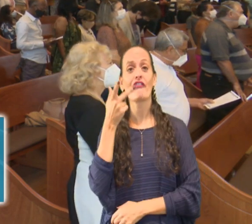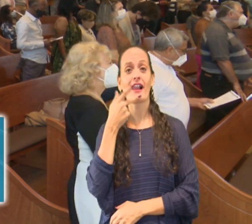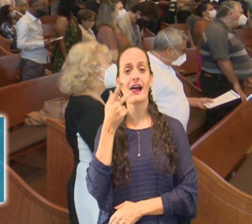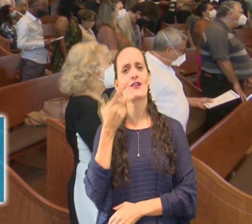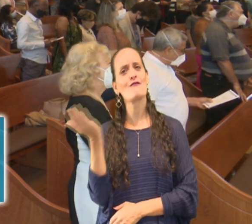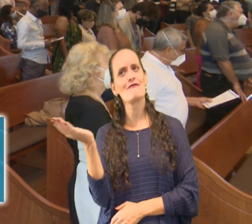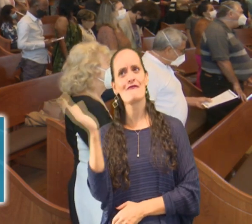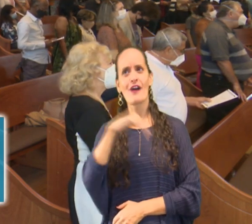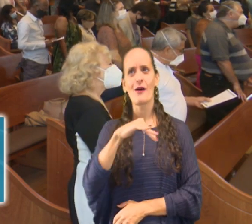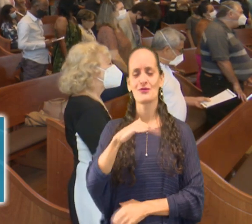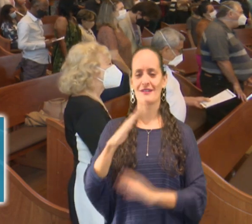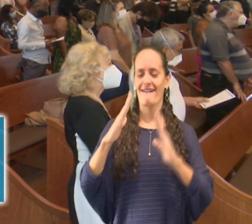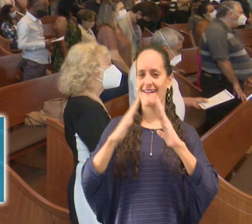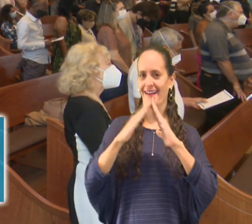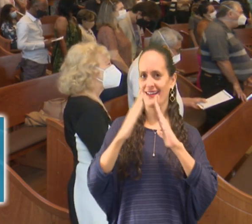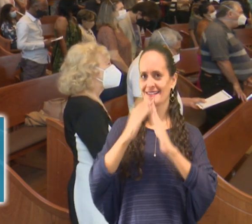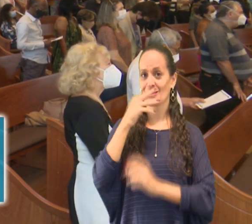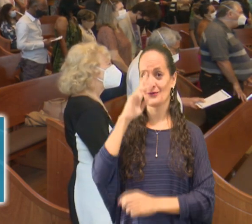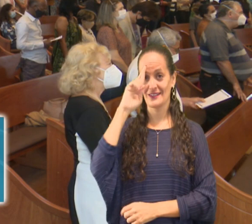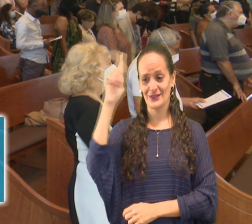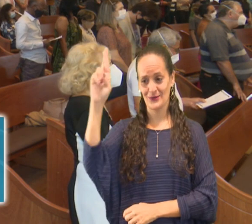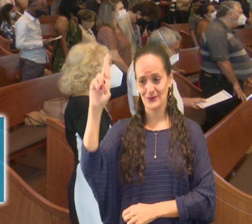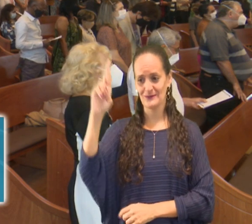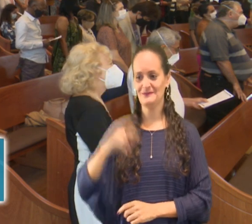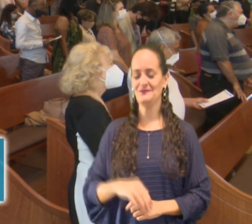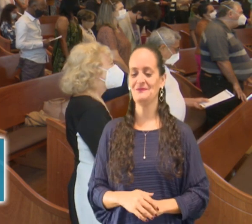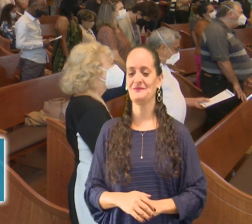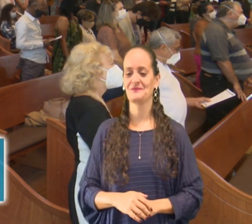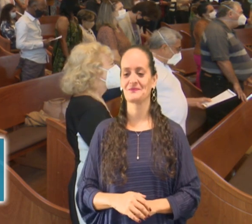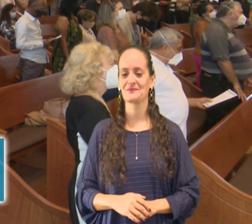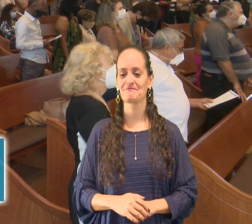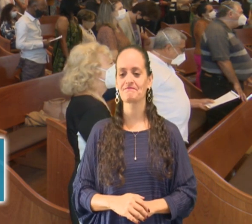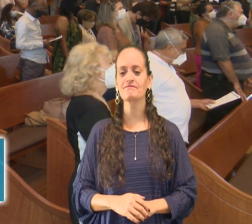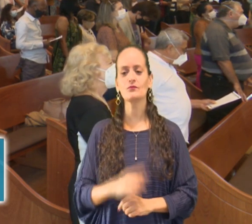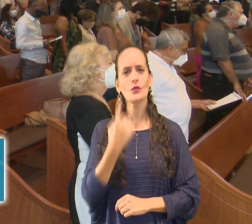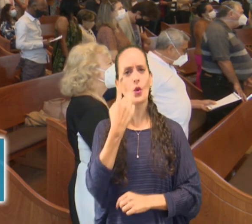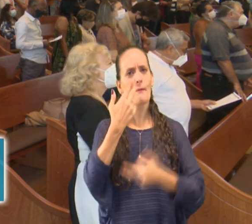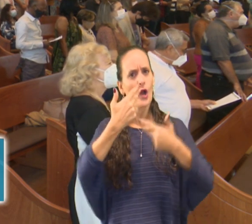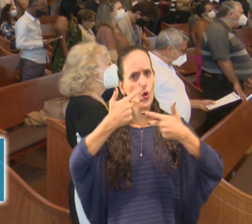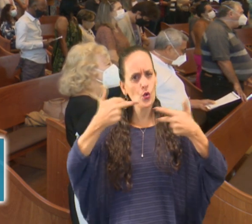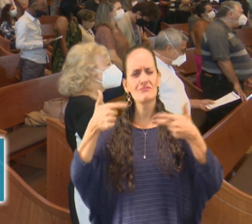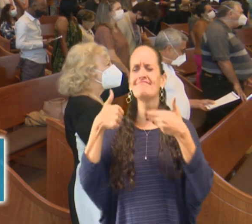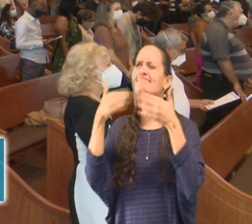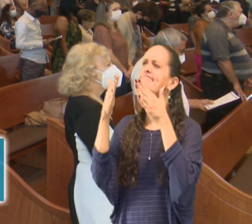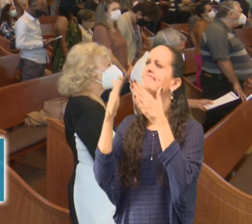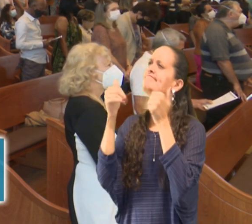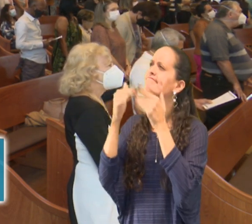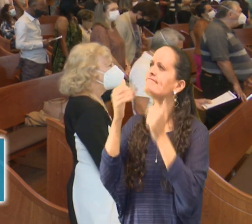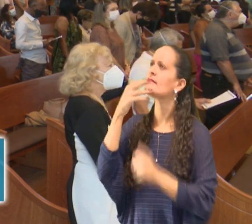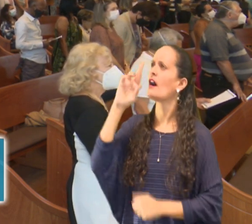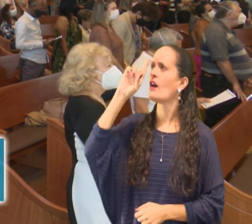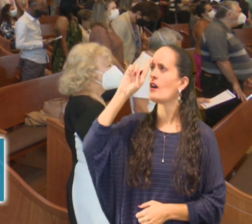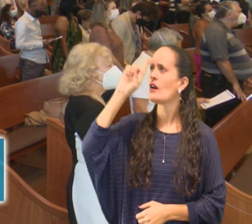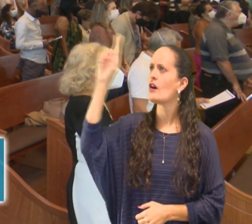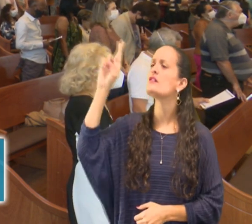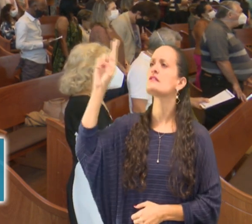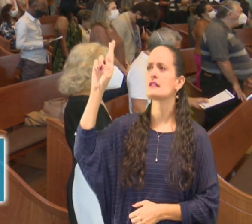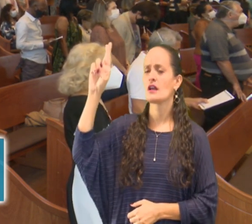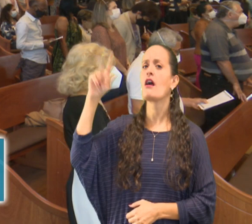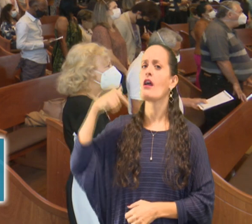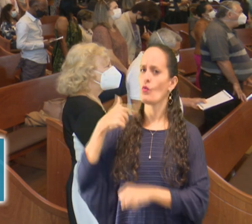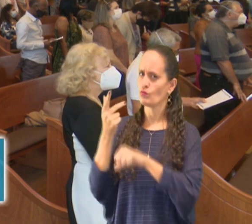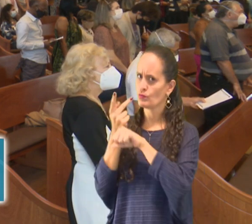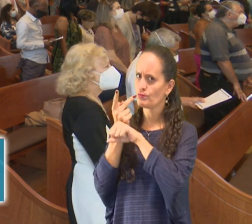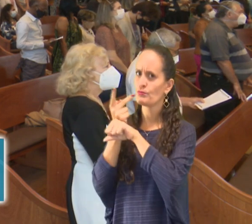disseram: vamos à casa do Senhor. Uma coisa peço ao Senhor e a